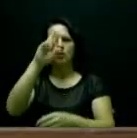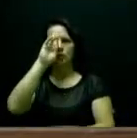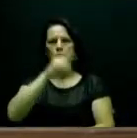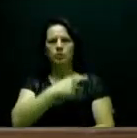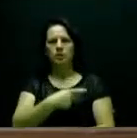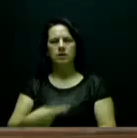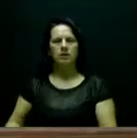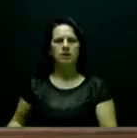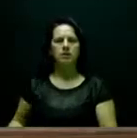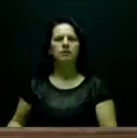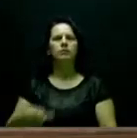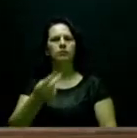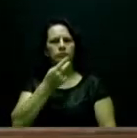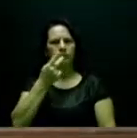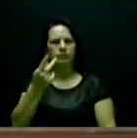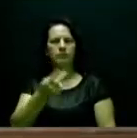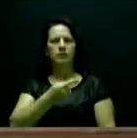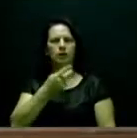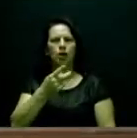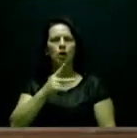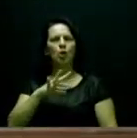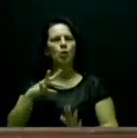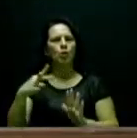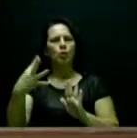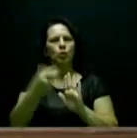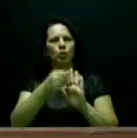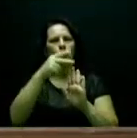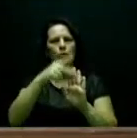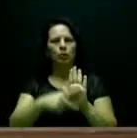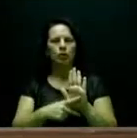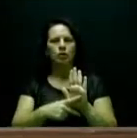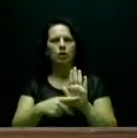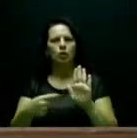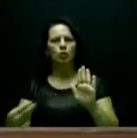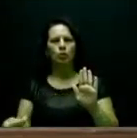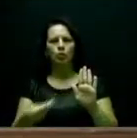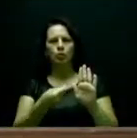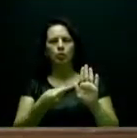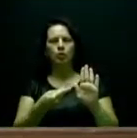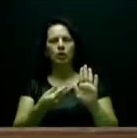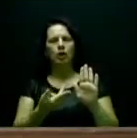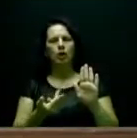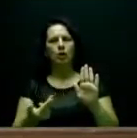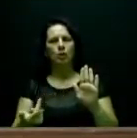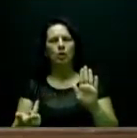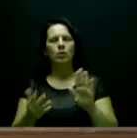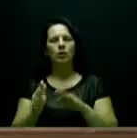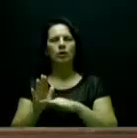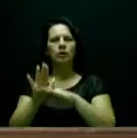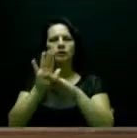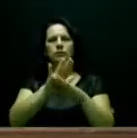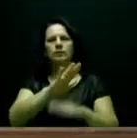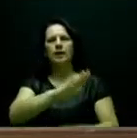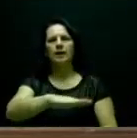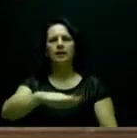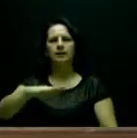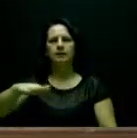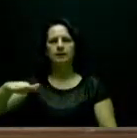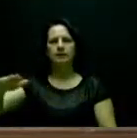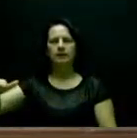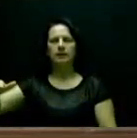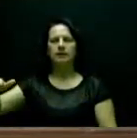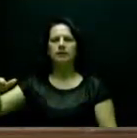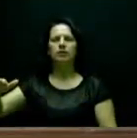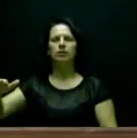presidente, e volto a registrar. Todo e qualquer projeto como este, que venha beneficiar as nossas crianças,